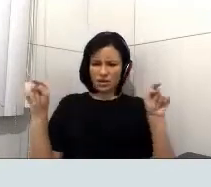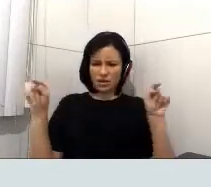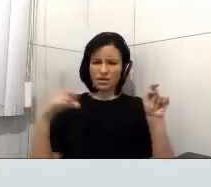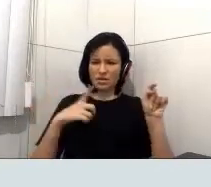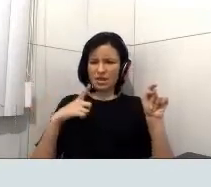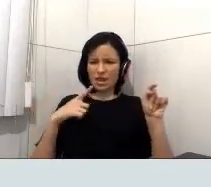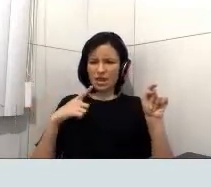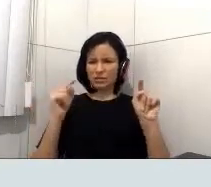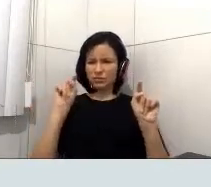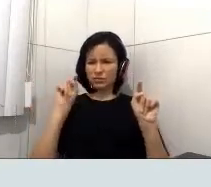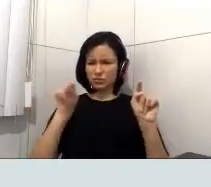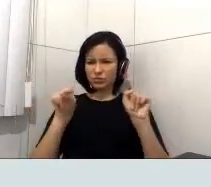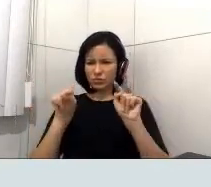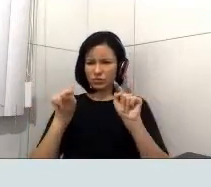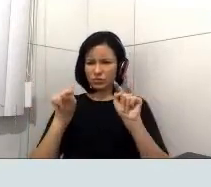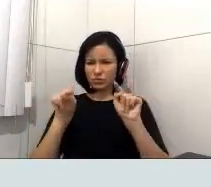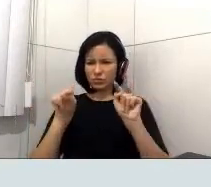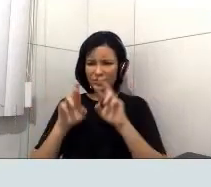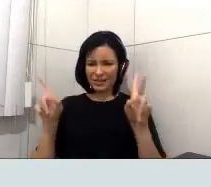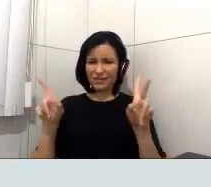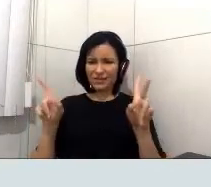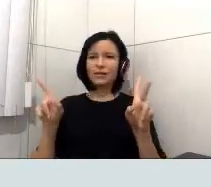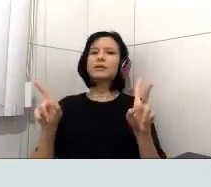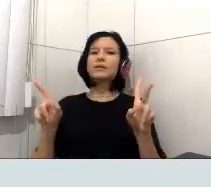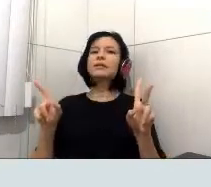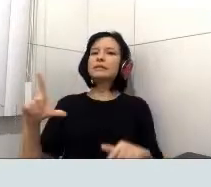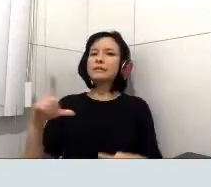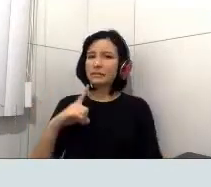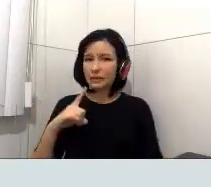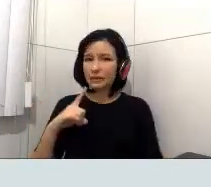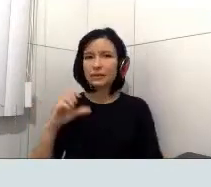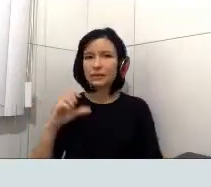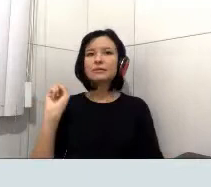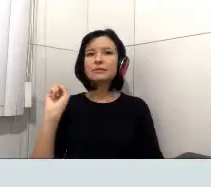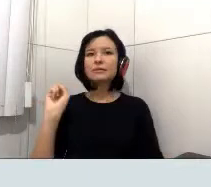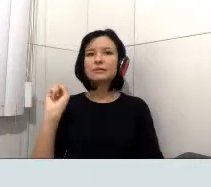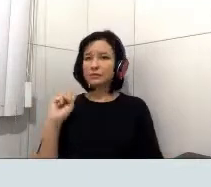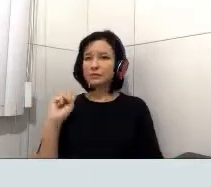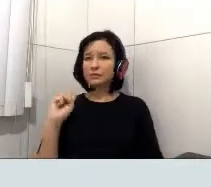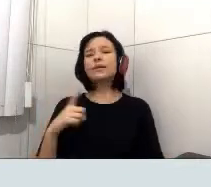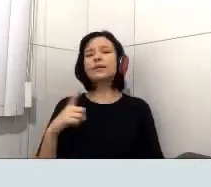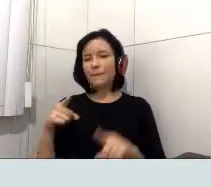distintos? Sim, contém também. É a mesma coisa